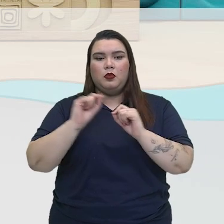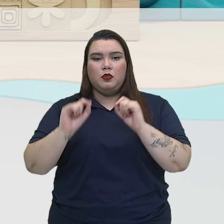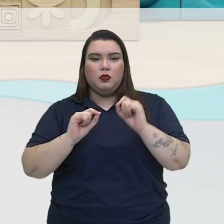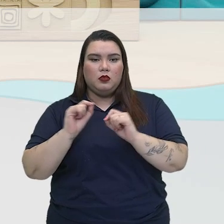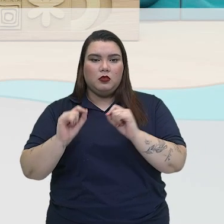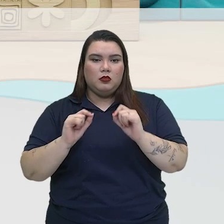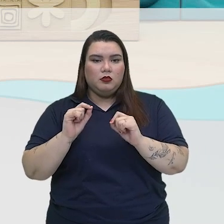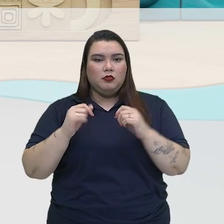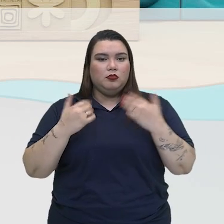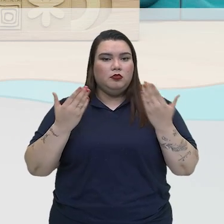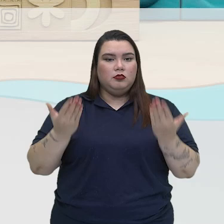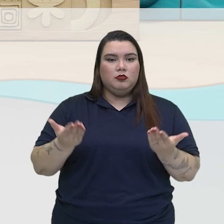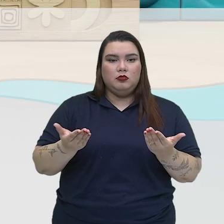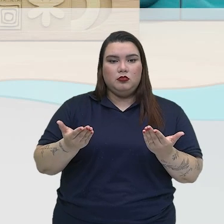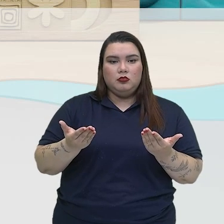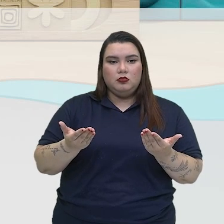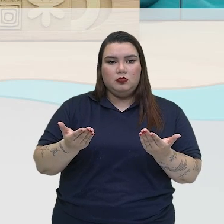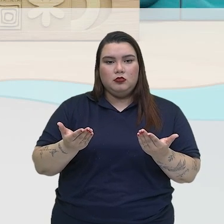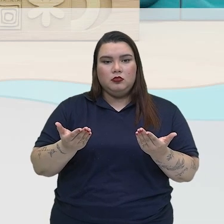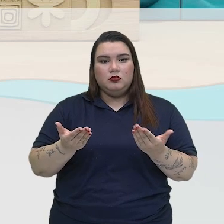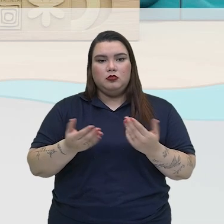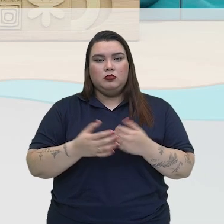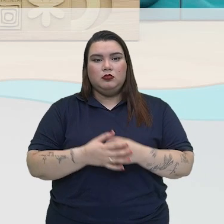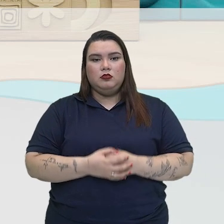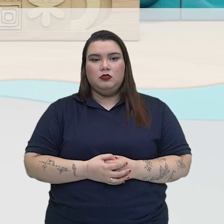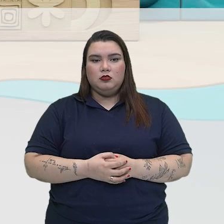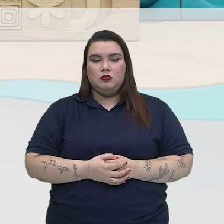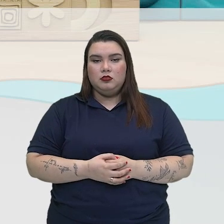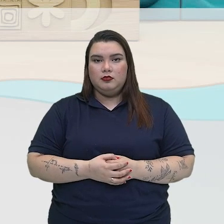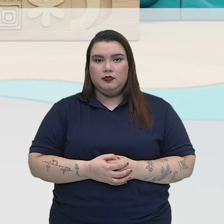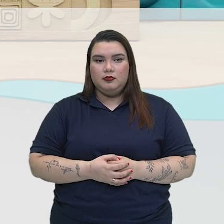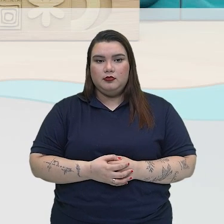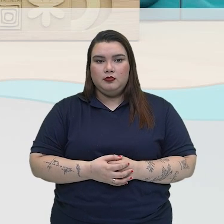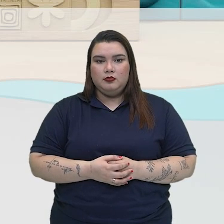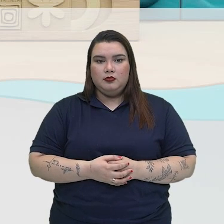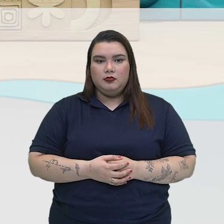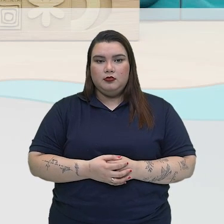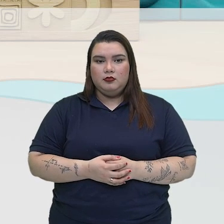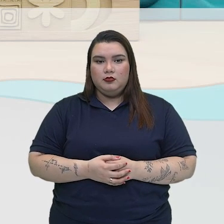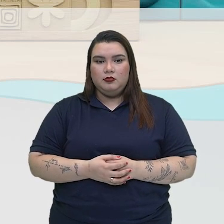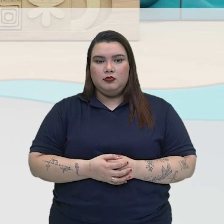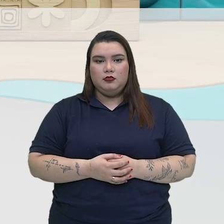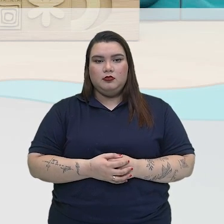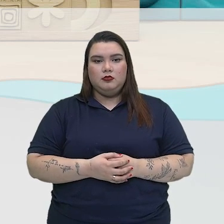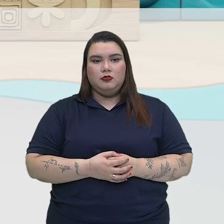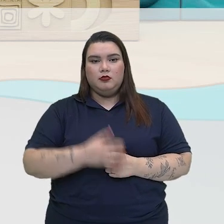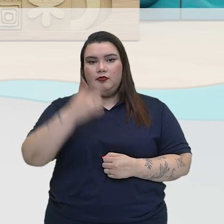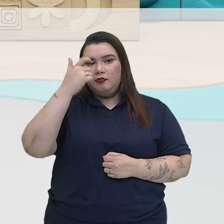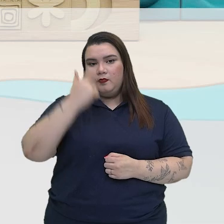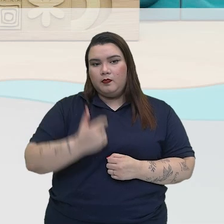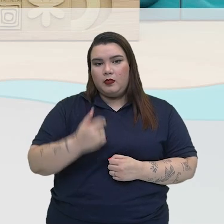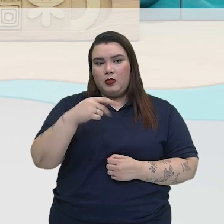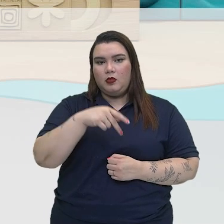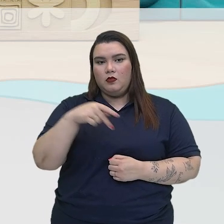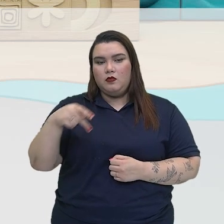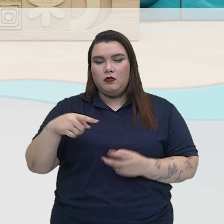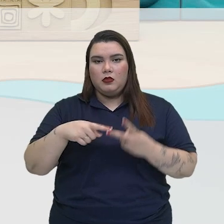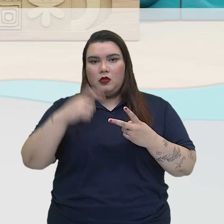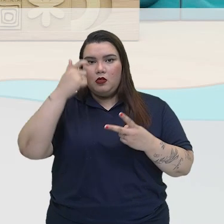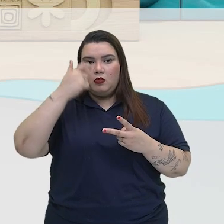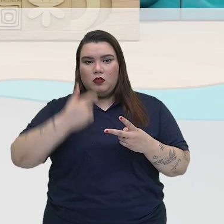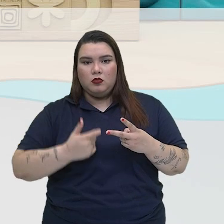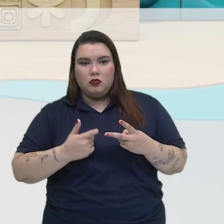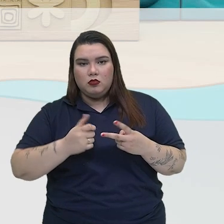a teacher, I'm a firefighter, I'm a salesman, né? Eu sou um professor,